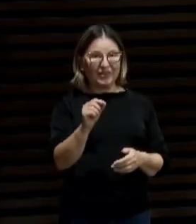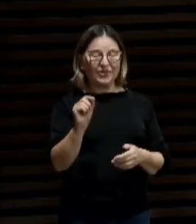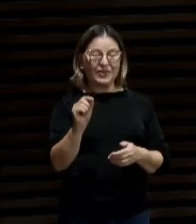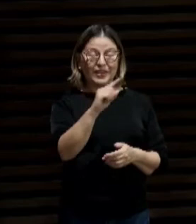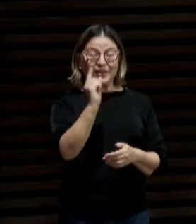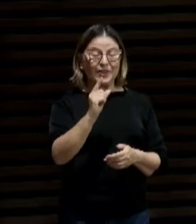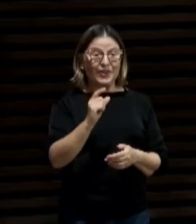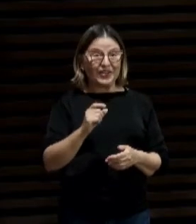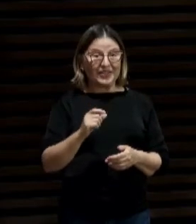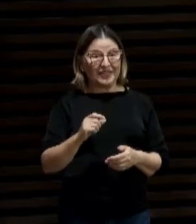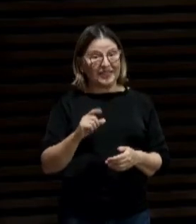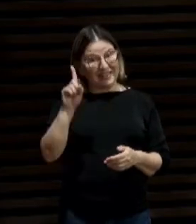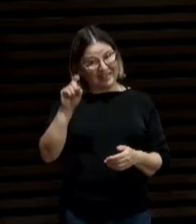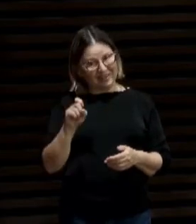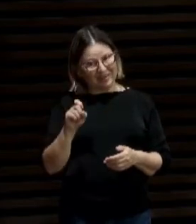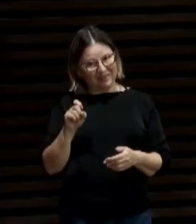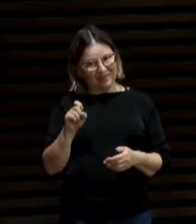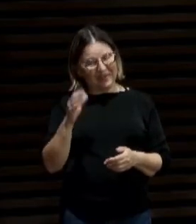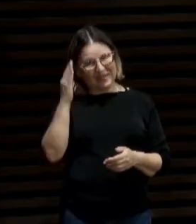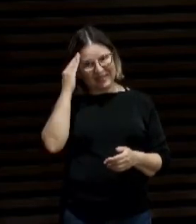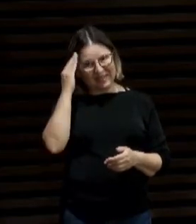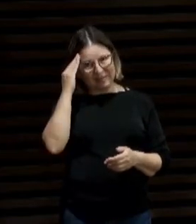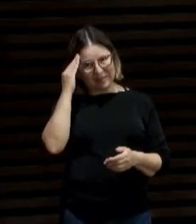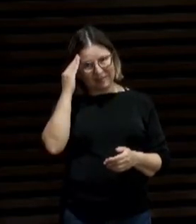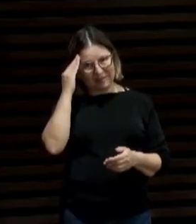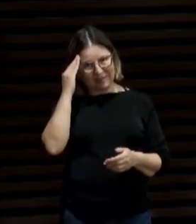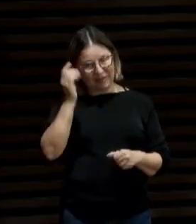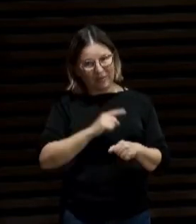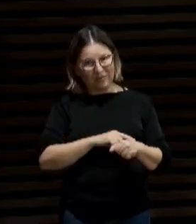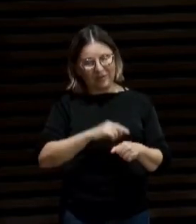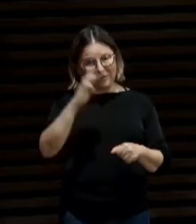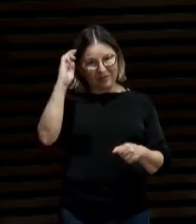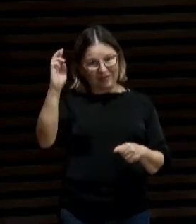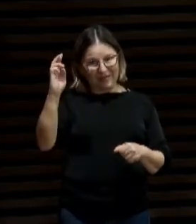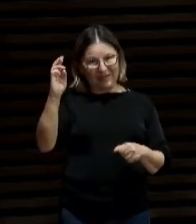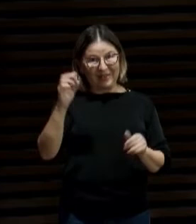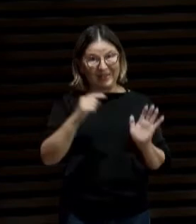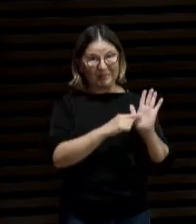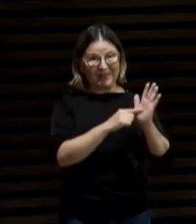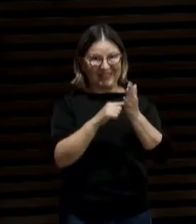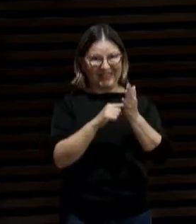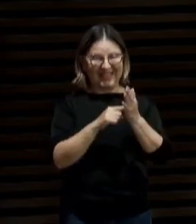se manifestar, seremos semelhante a Ele, porque haveremos de vê-lo como Ele é.